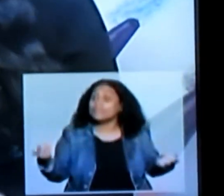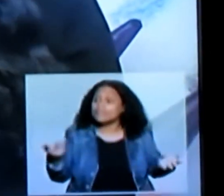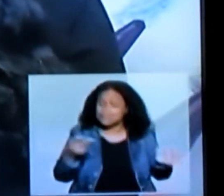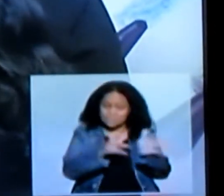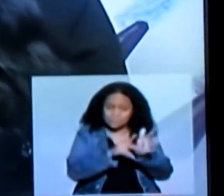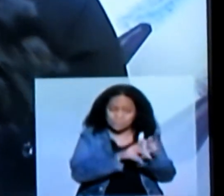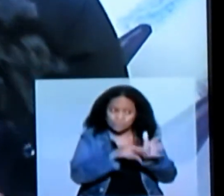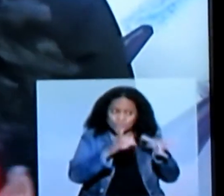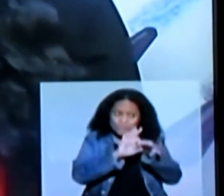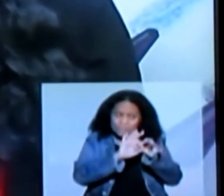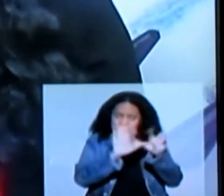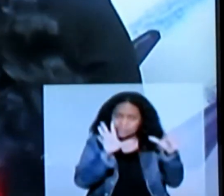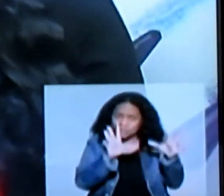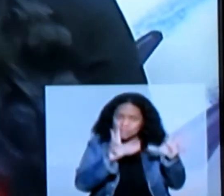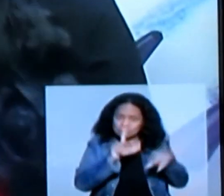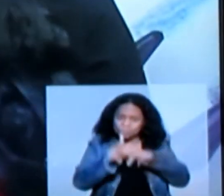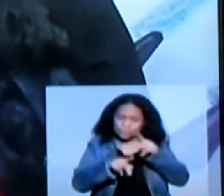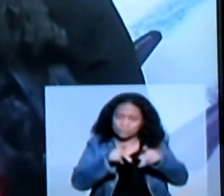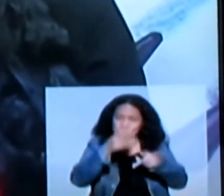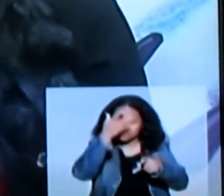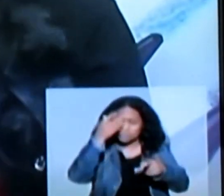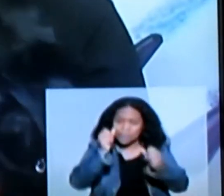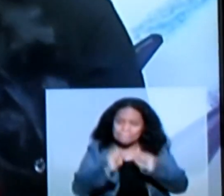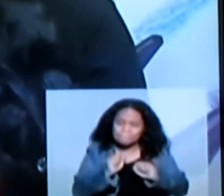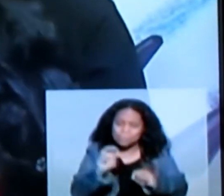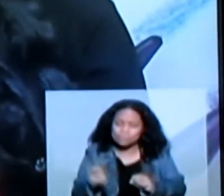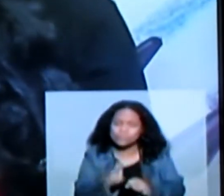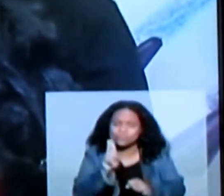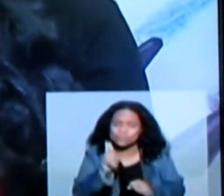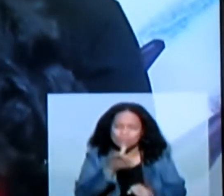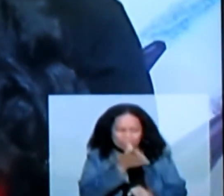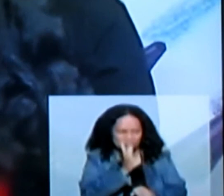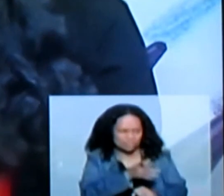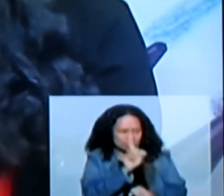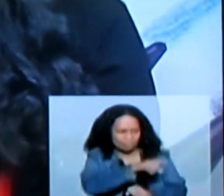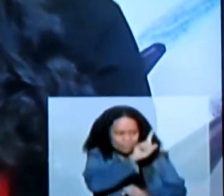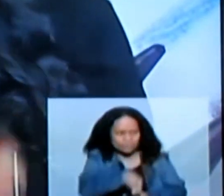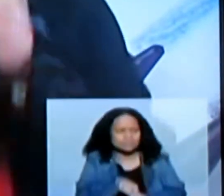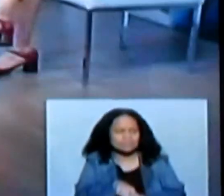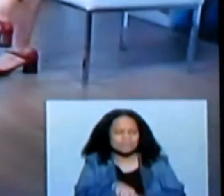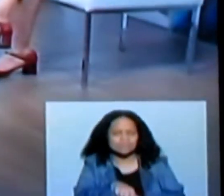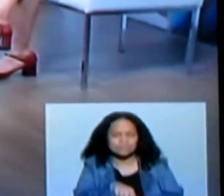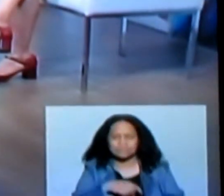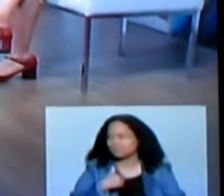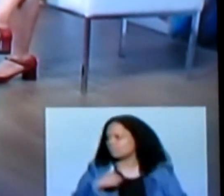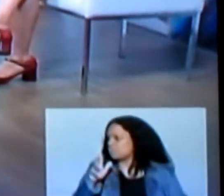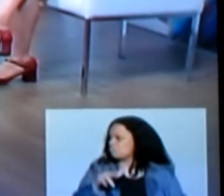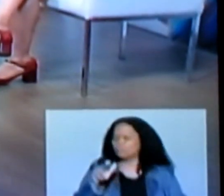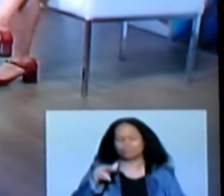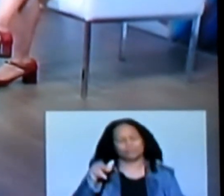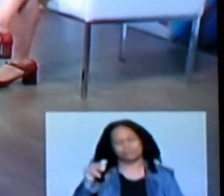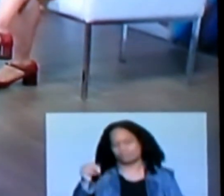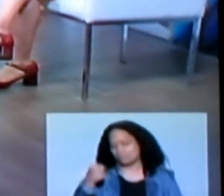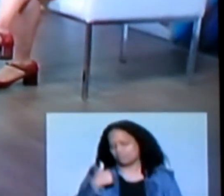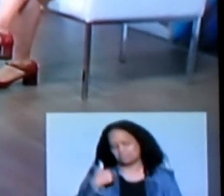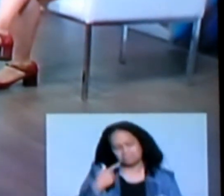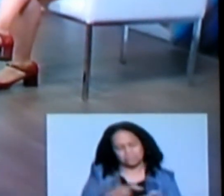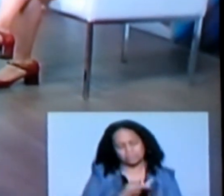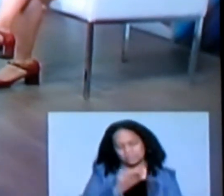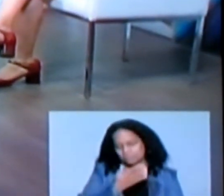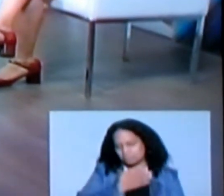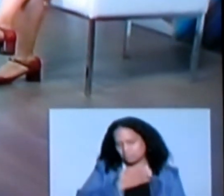direitos autorais? Já está em domínio público. Você também já teve essa censura, assim, de alguma coisa? Nunca aconteceu com